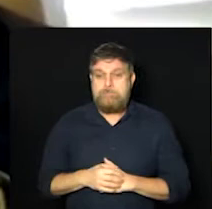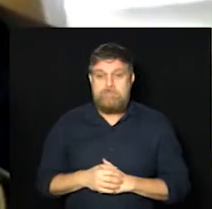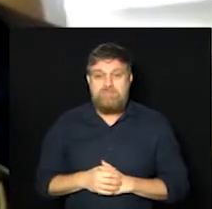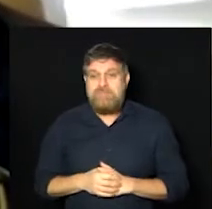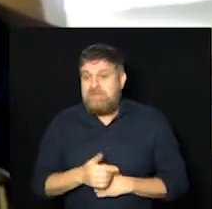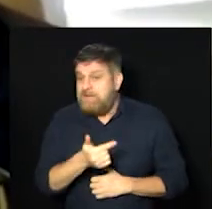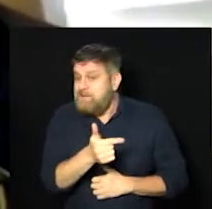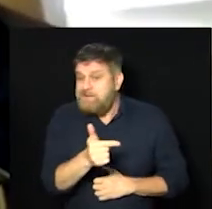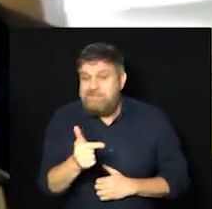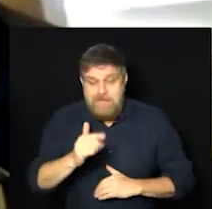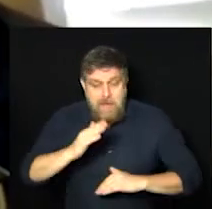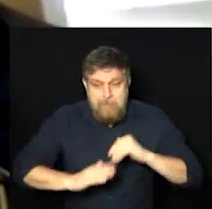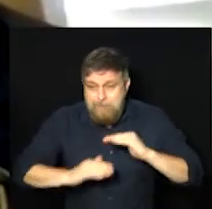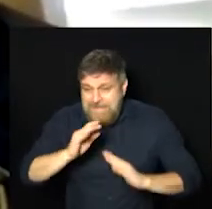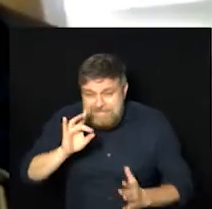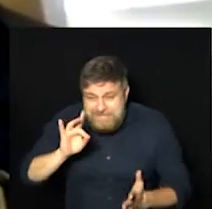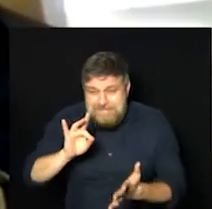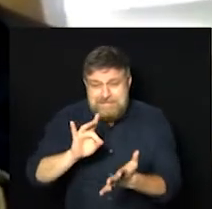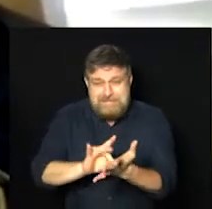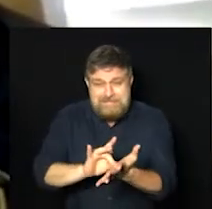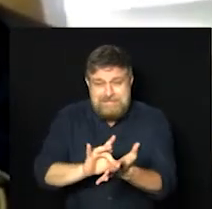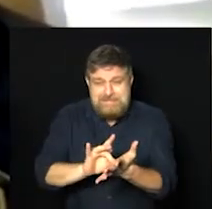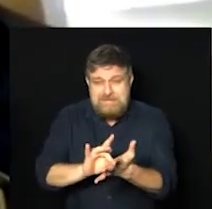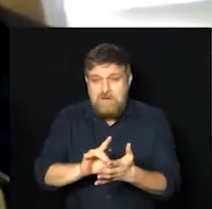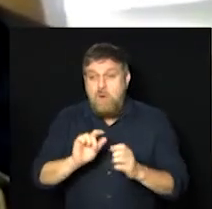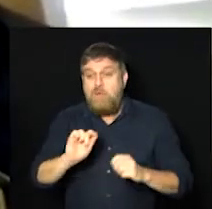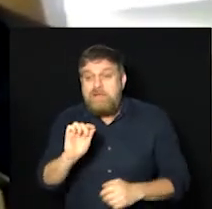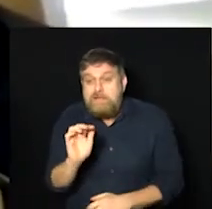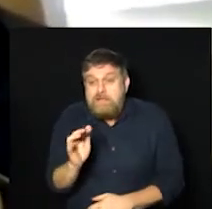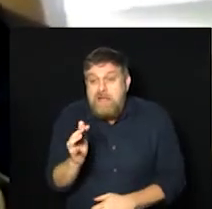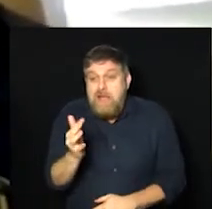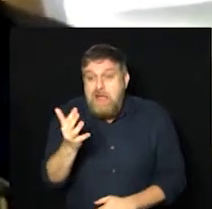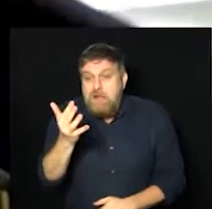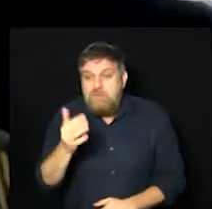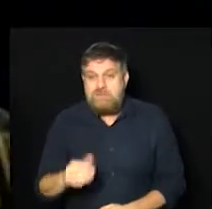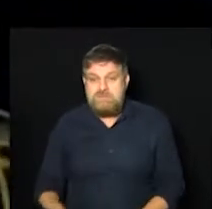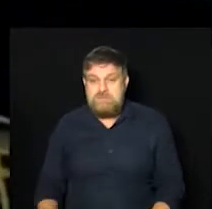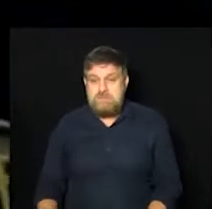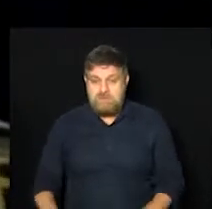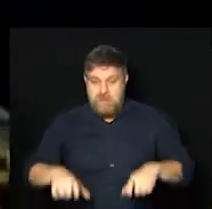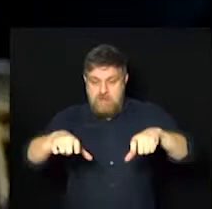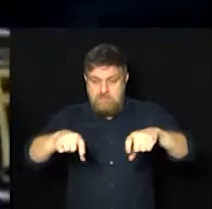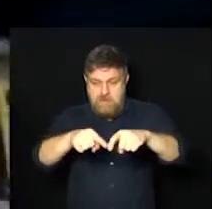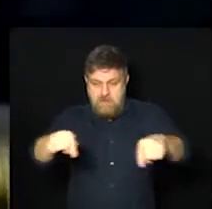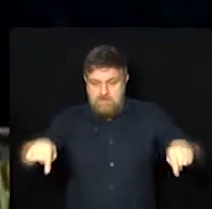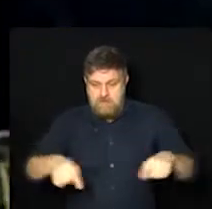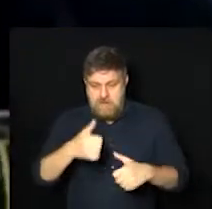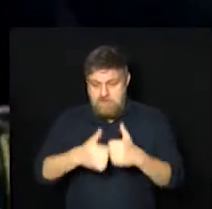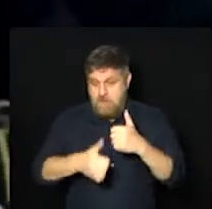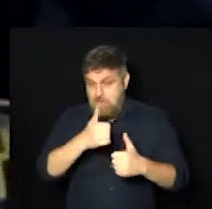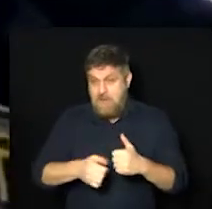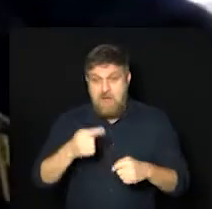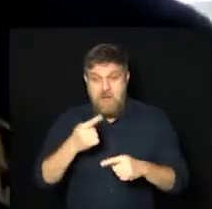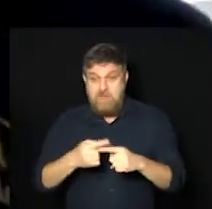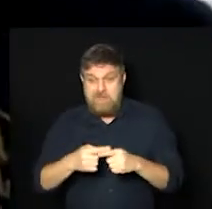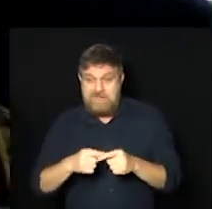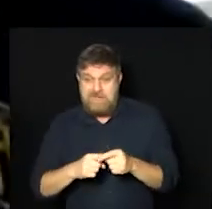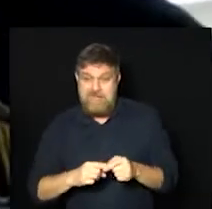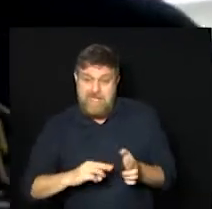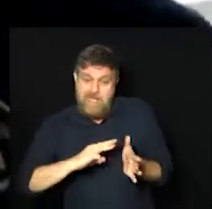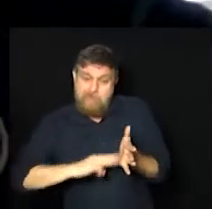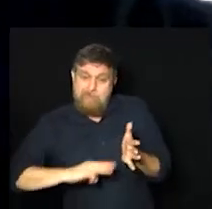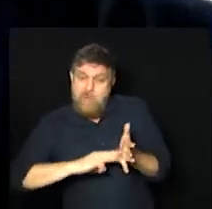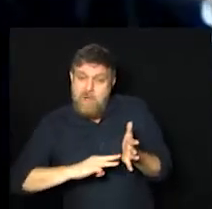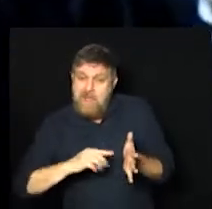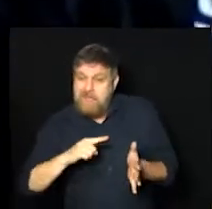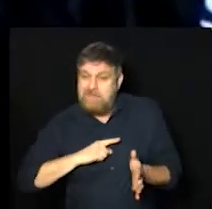ação real do que possa vir estar acontecendo com a modalidade, entendeu? Porque a modalidade em si, ela tem